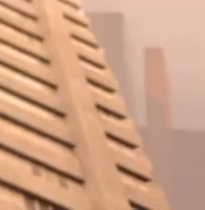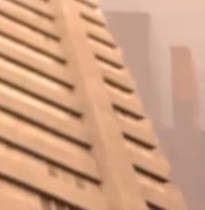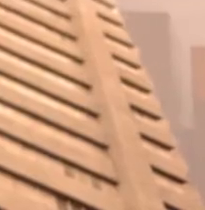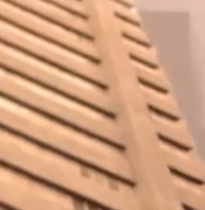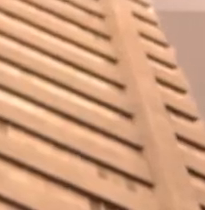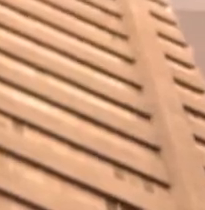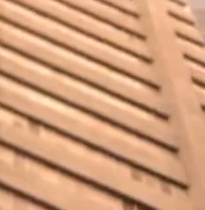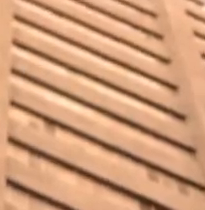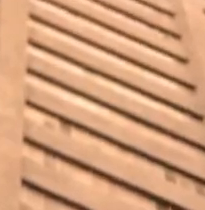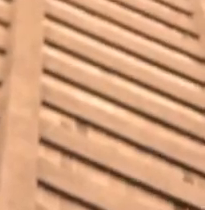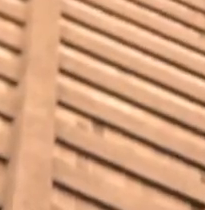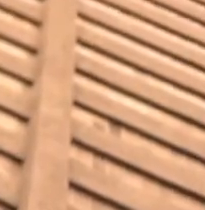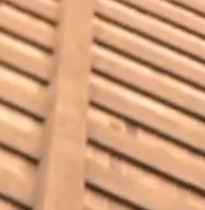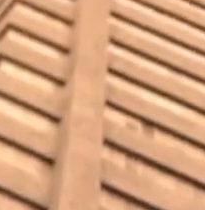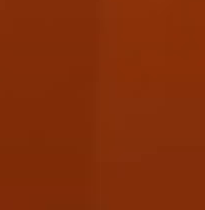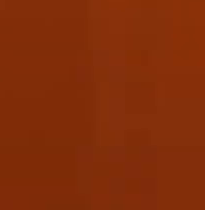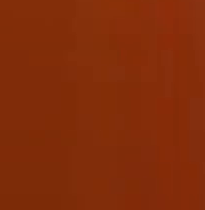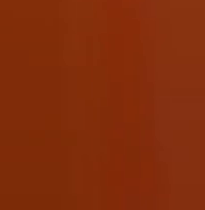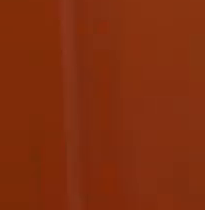Tchau.